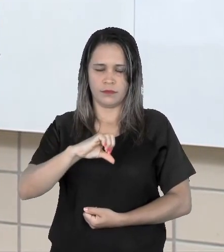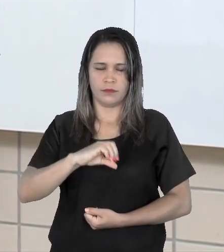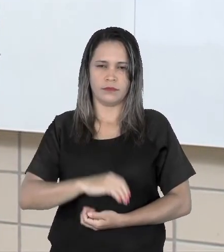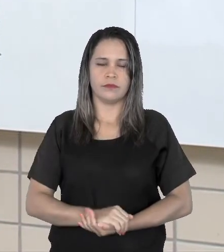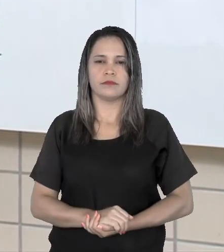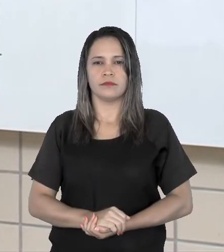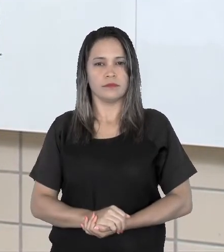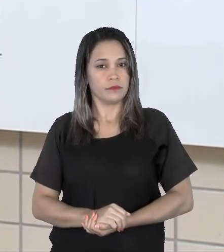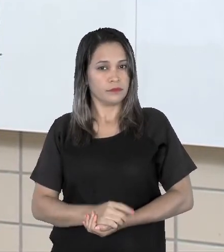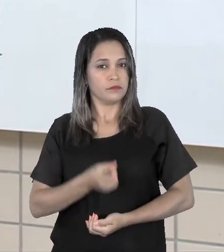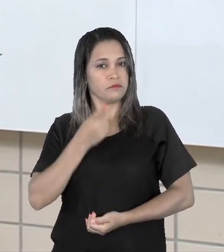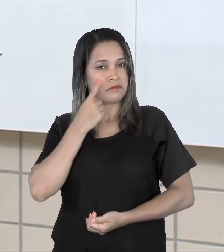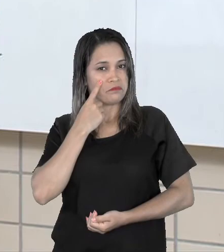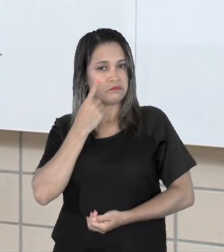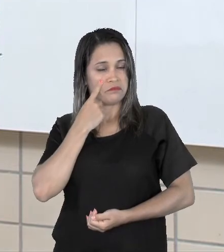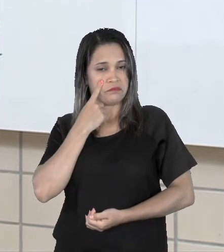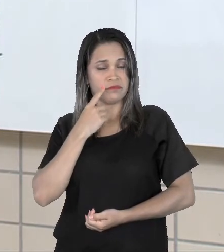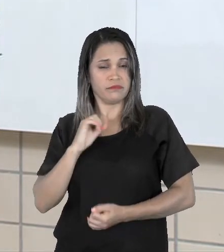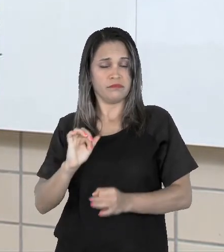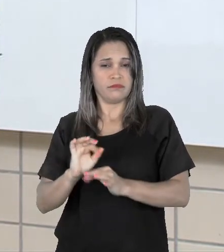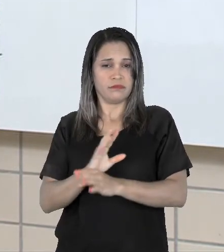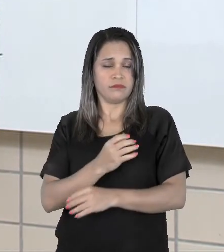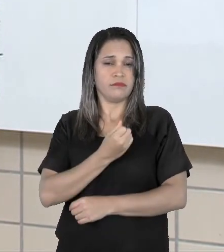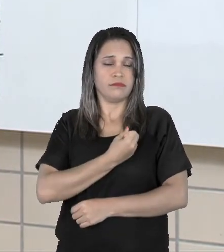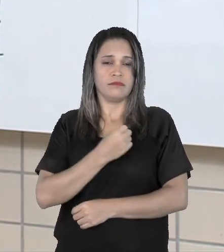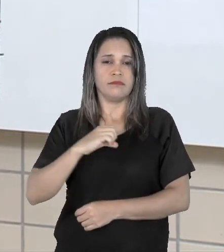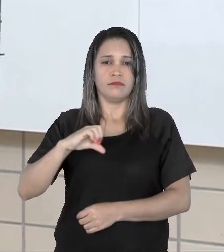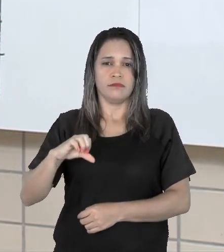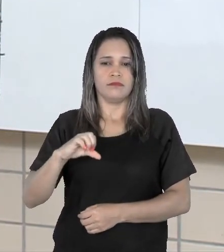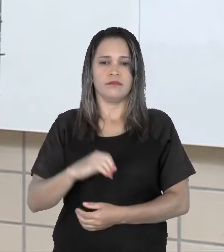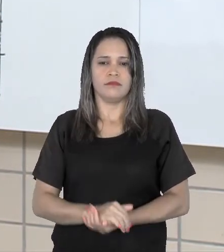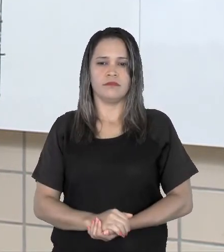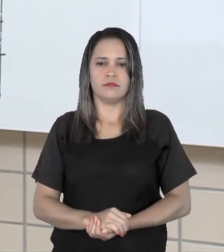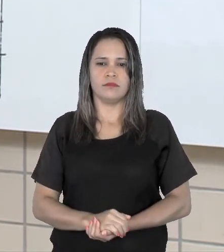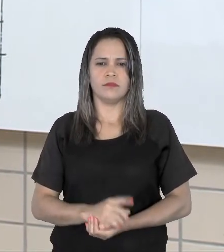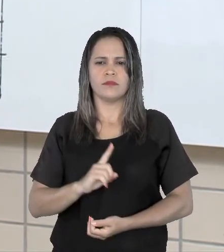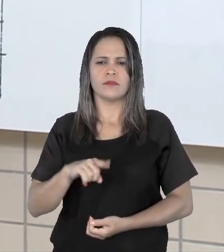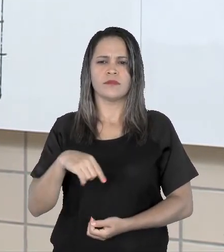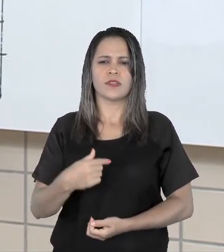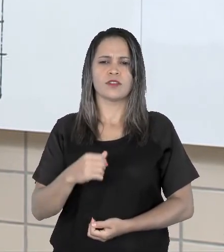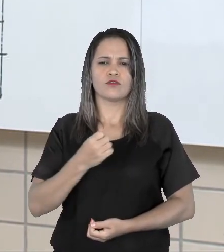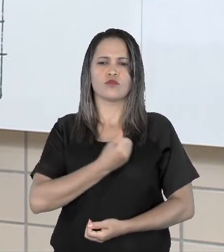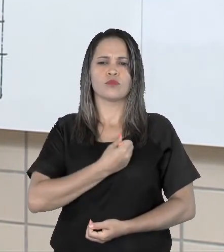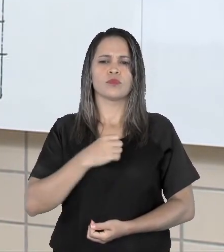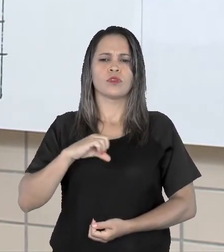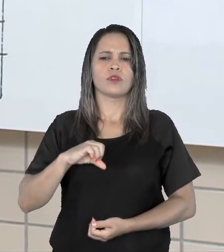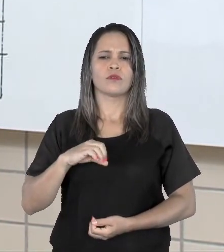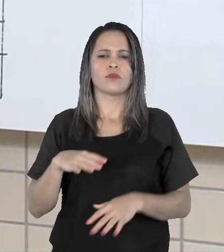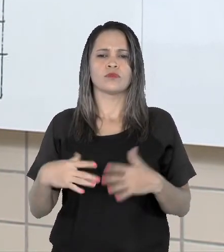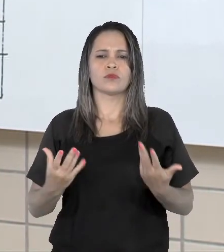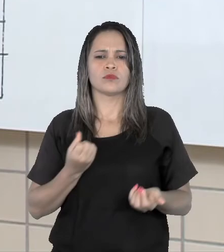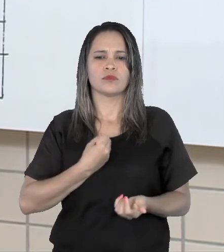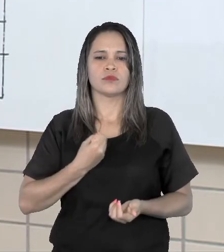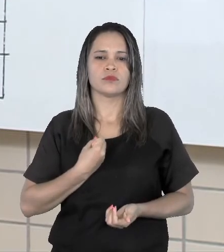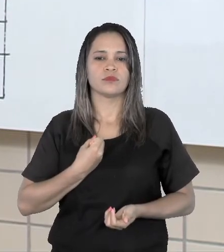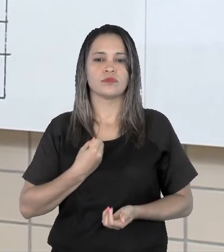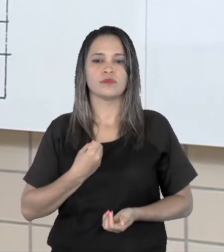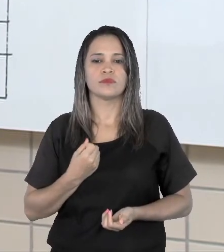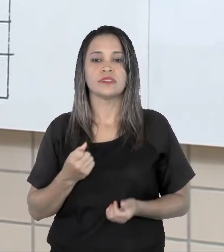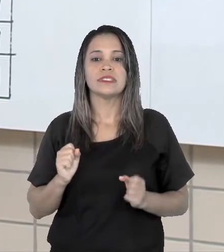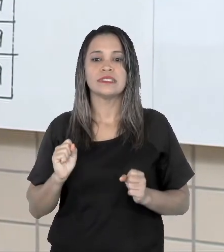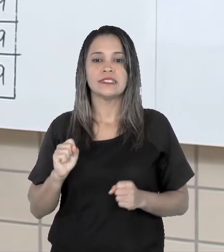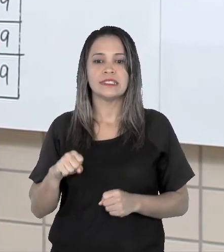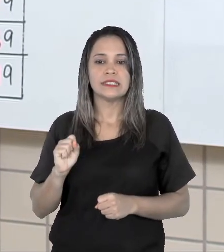99. Vejam aí que terminou com o número 9. E depois do número 9, qual é o número? Sim, o